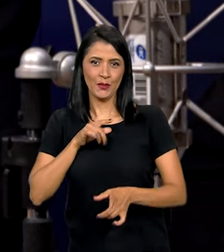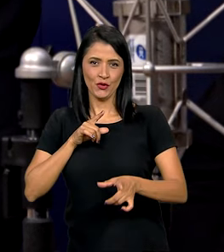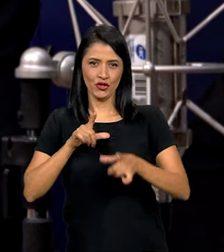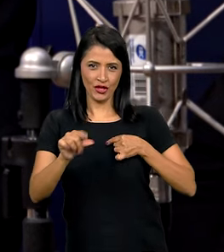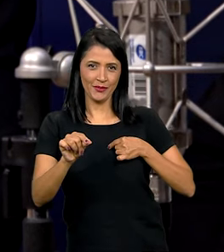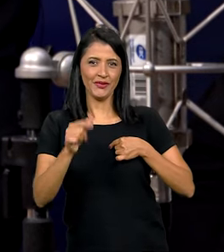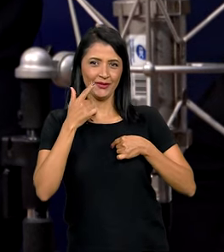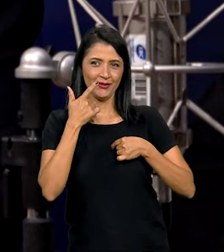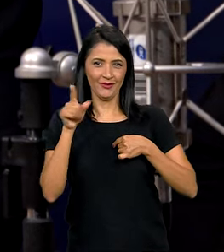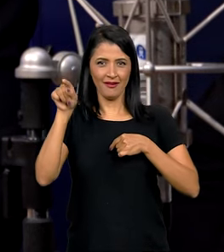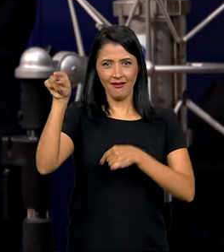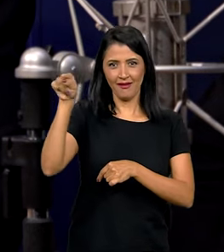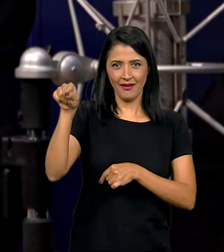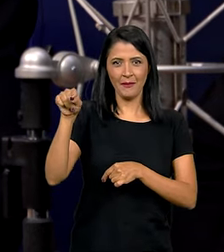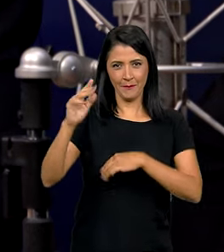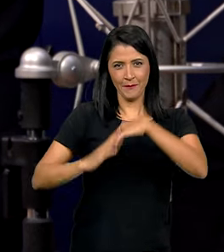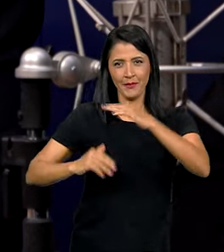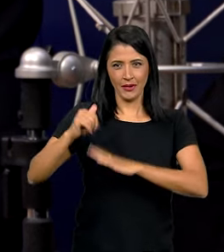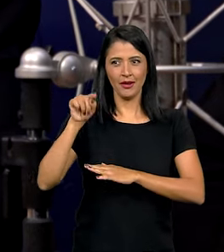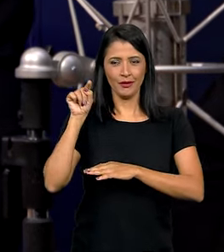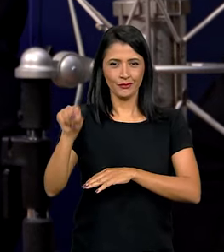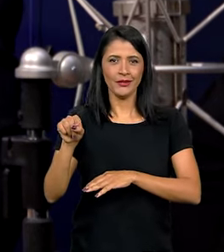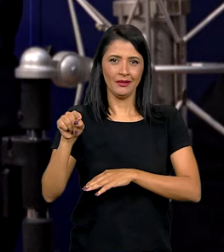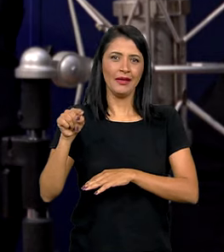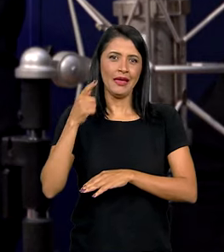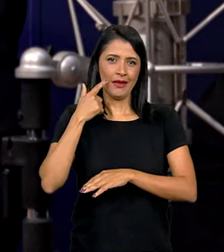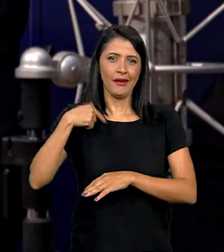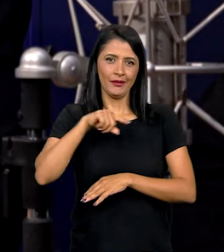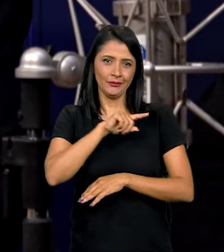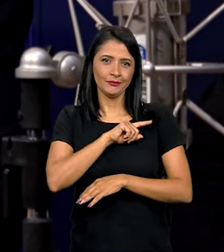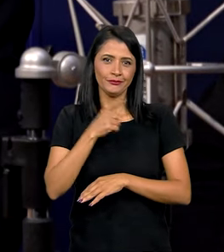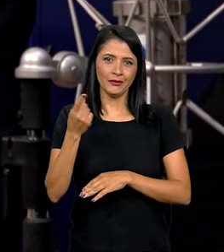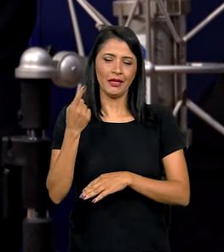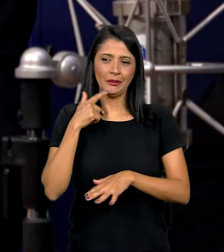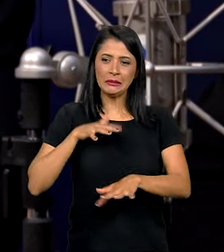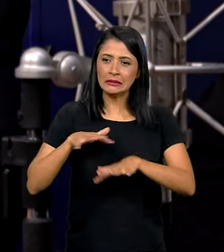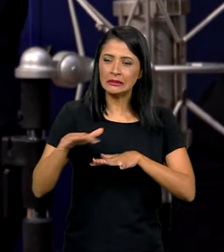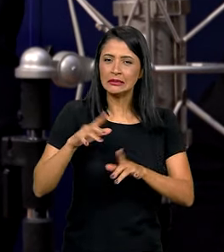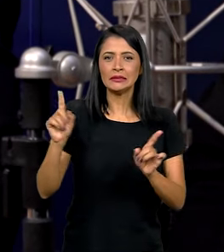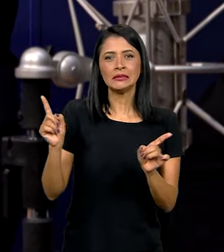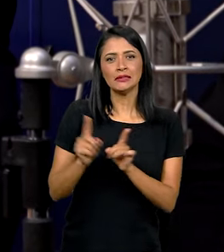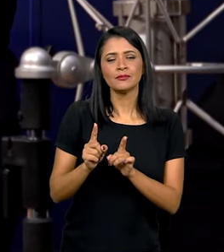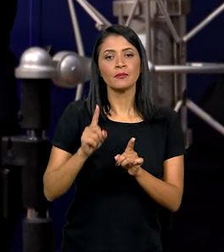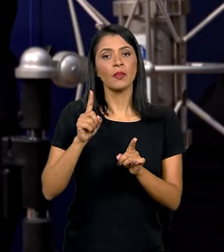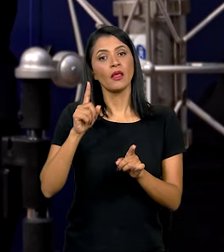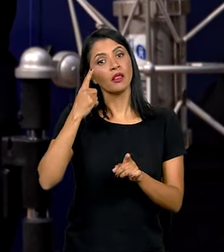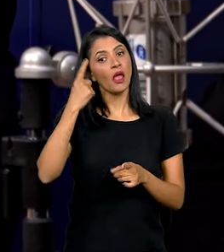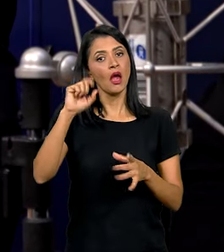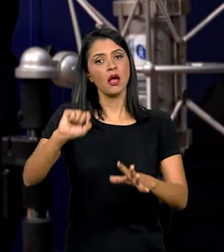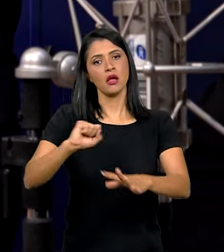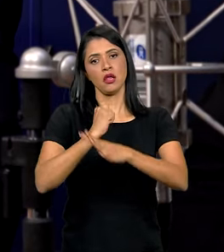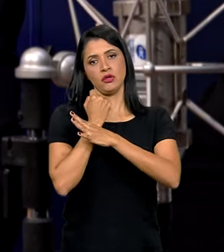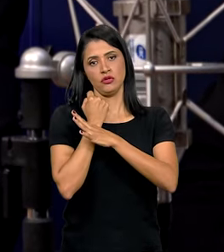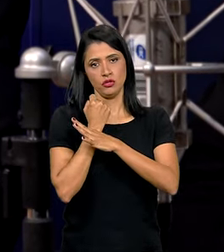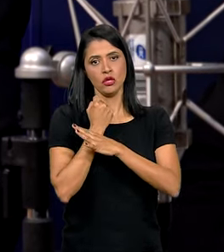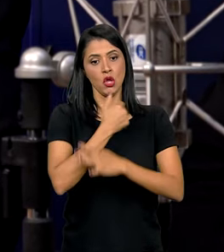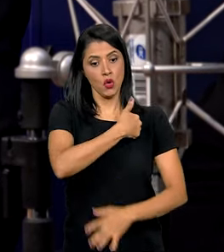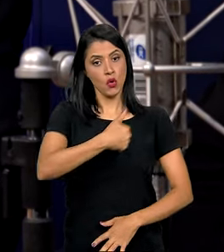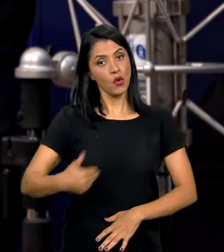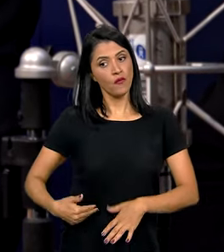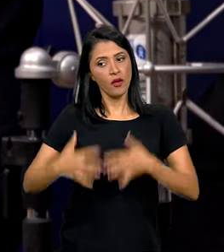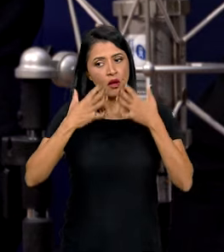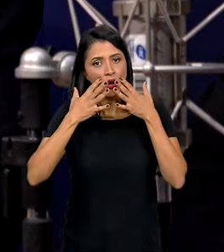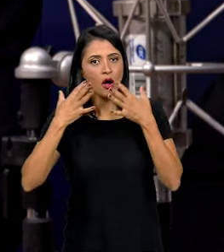exemplo para trazer um exemplo né mais prático assim que muitos idosos tem mobilidade reduzida e a ideia de de garantir né puxar os